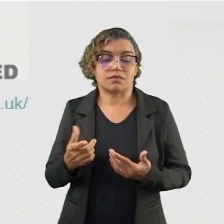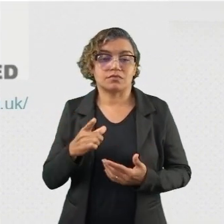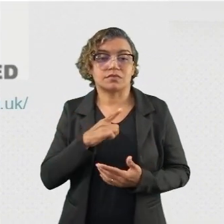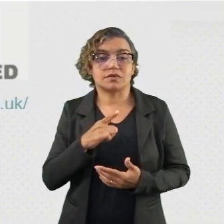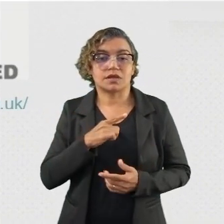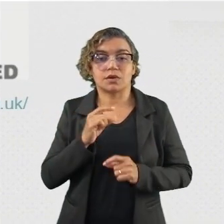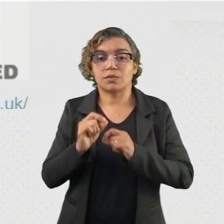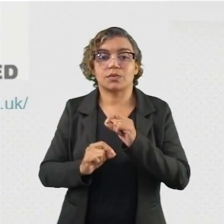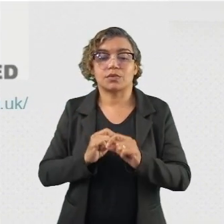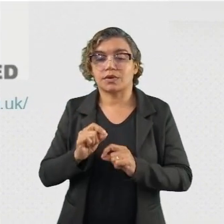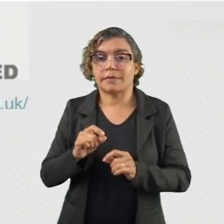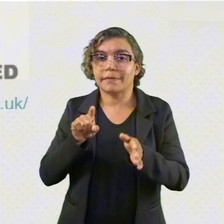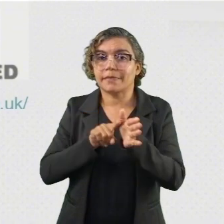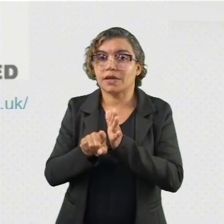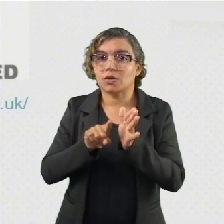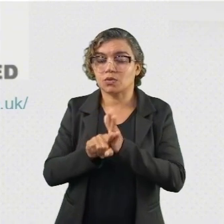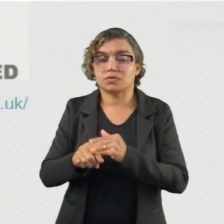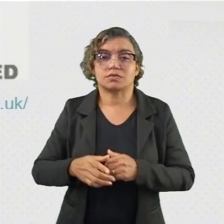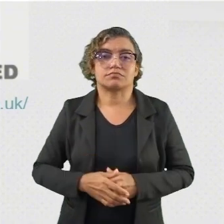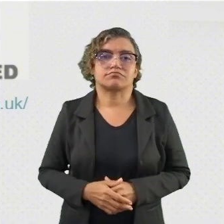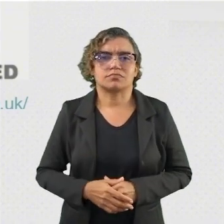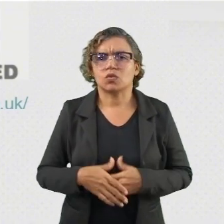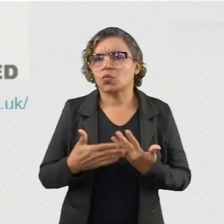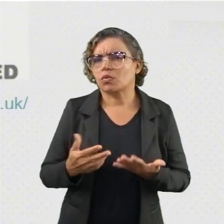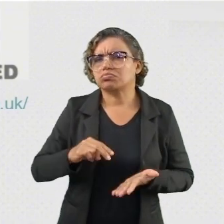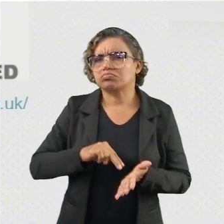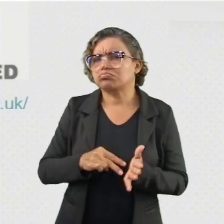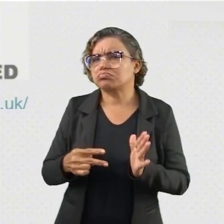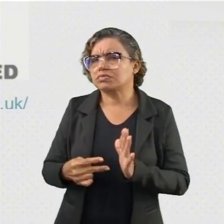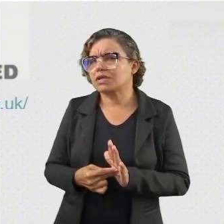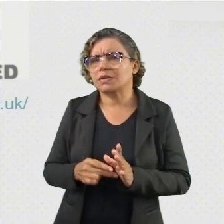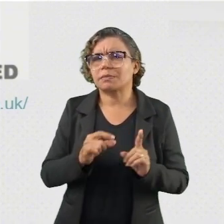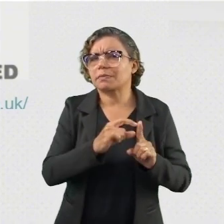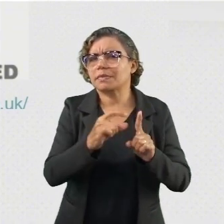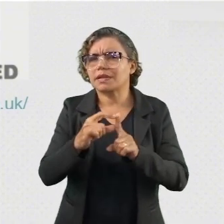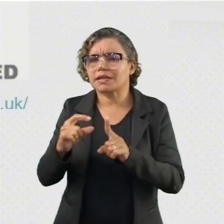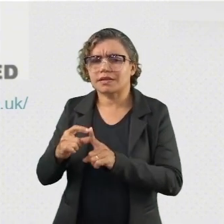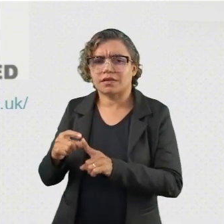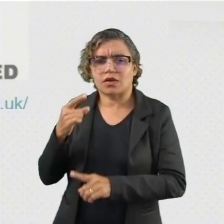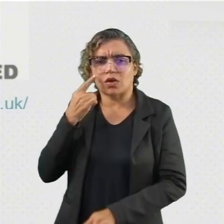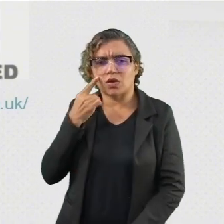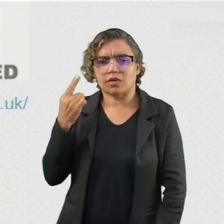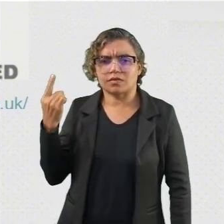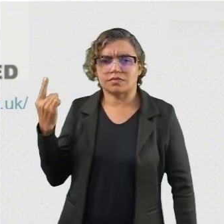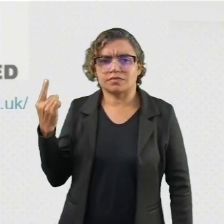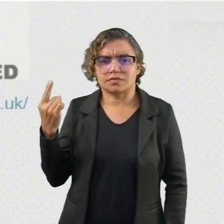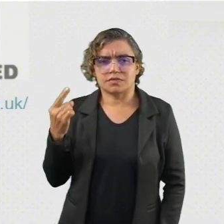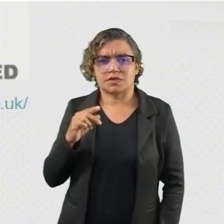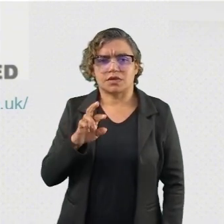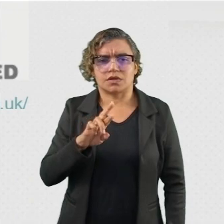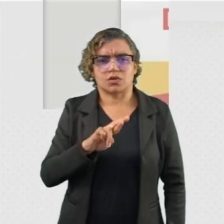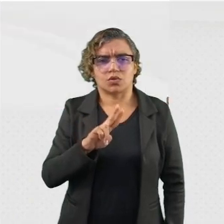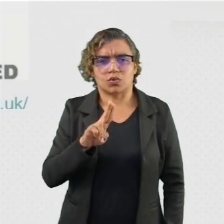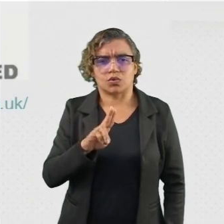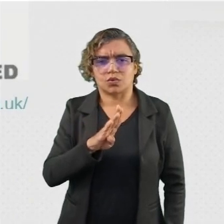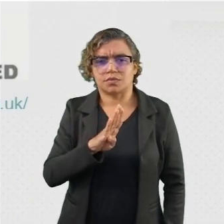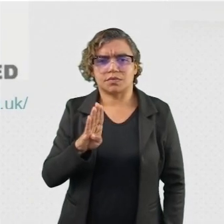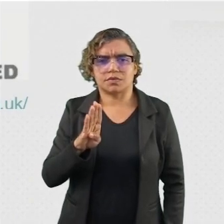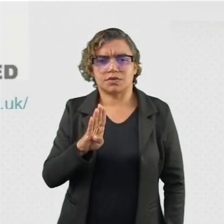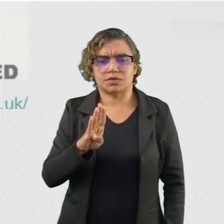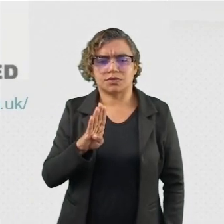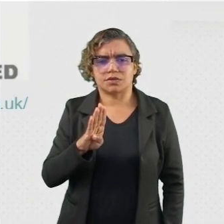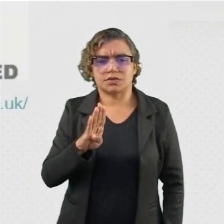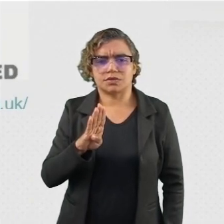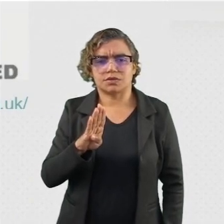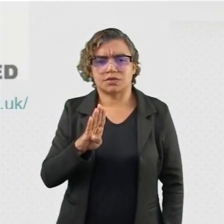aí nós temos como pergunta, qual é o significado dessas palavras? rubbish e bin. Rubbish, pelo